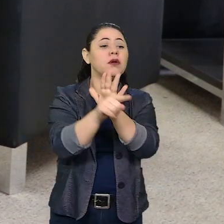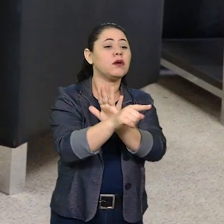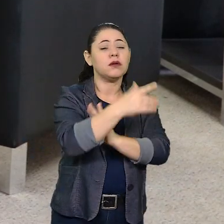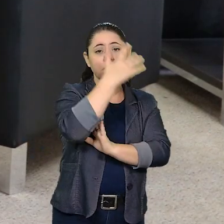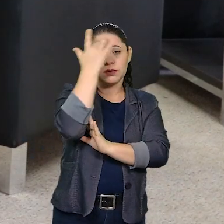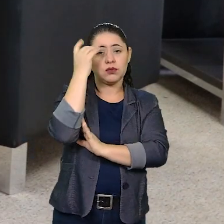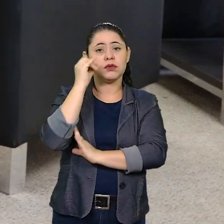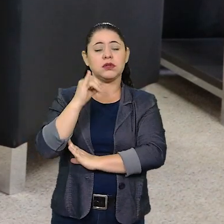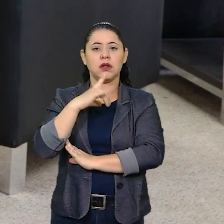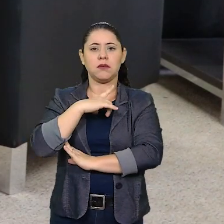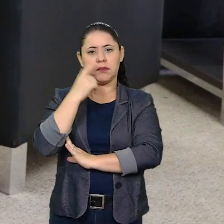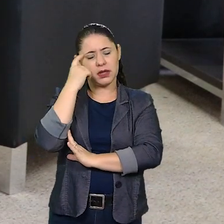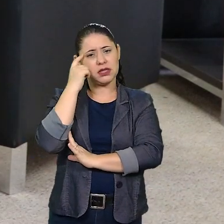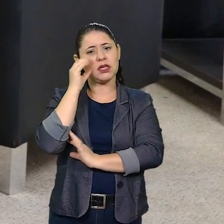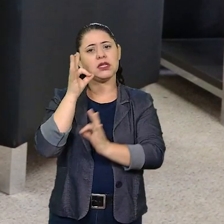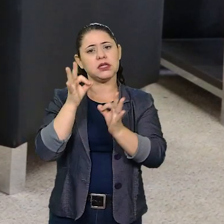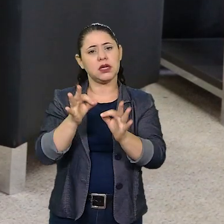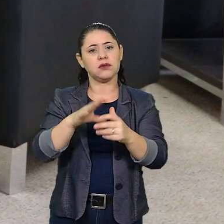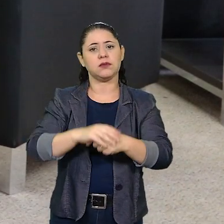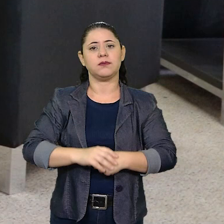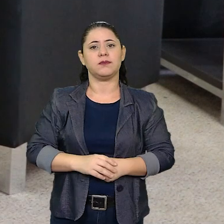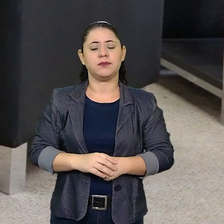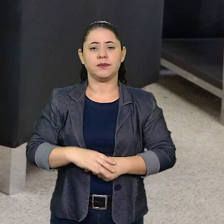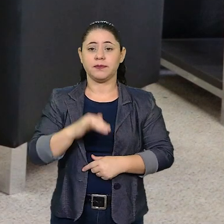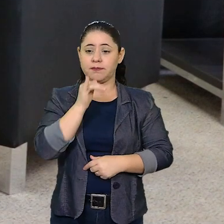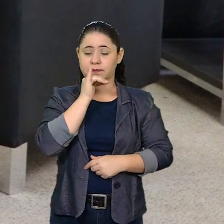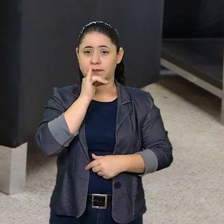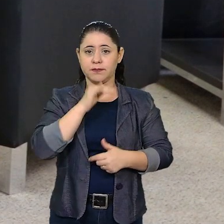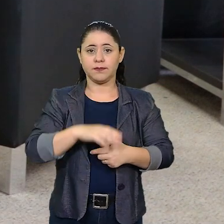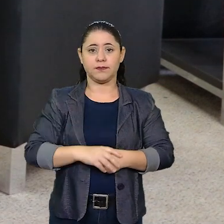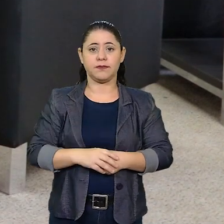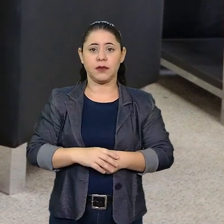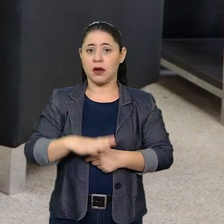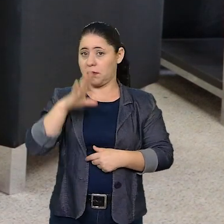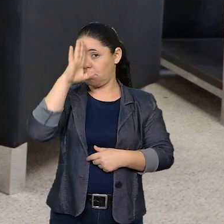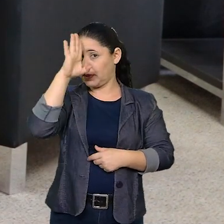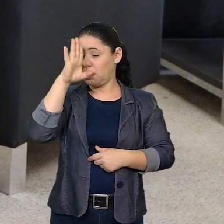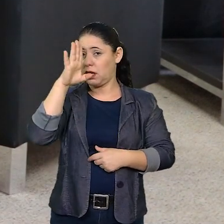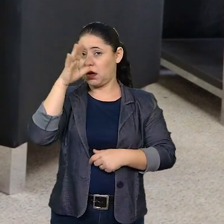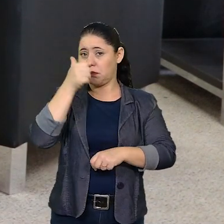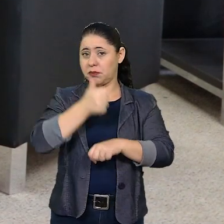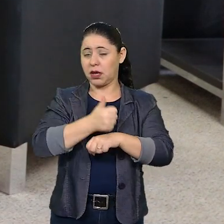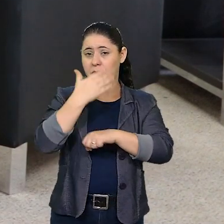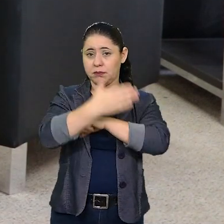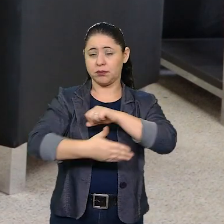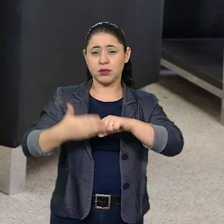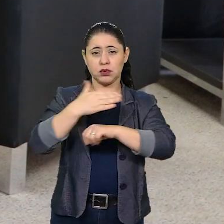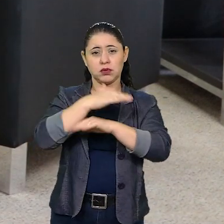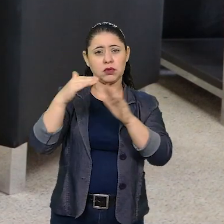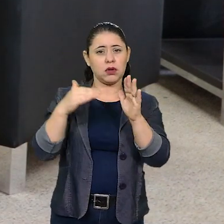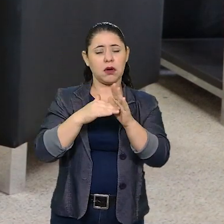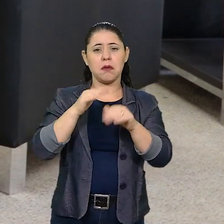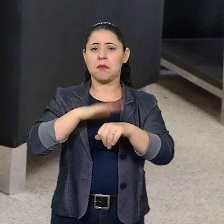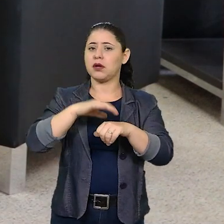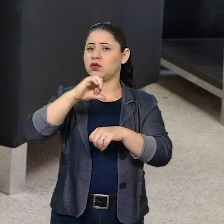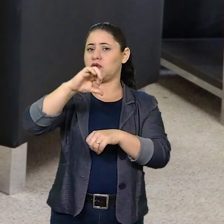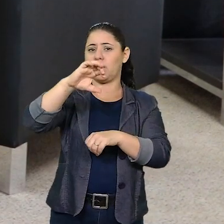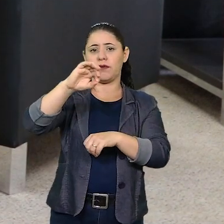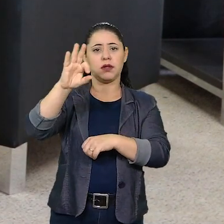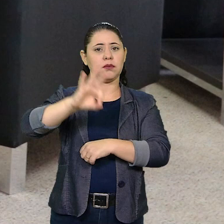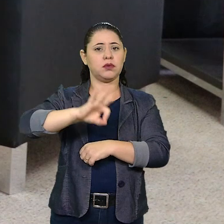pessoas se elas achavam certo a prioridade absoluta, a proteção integral. Mais